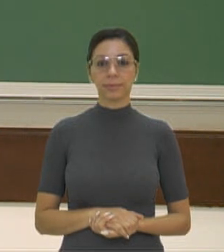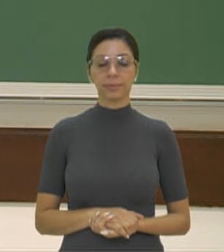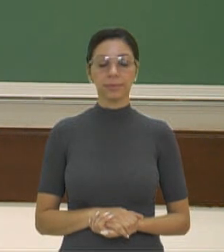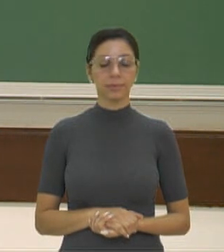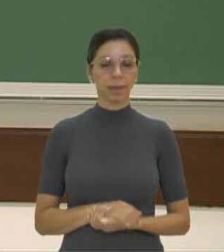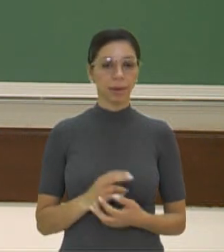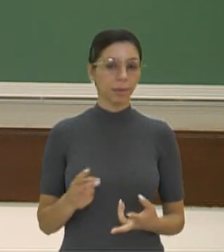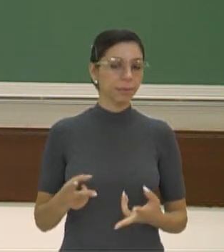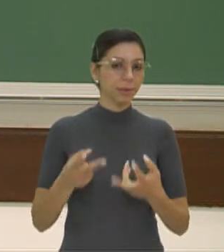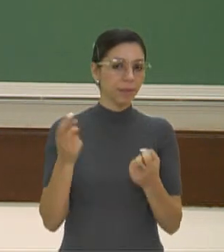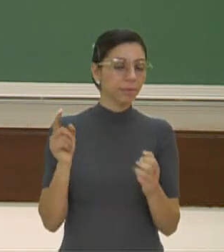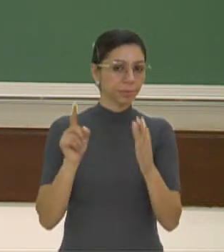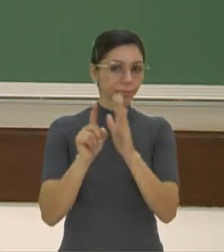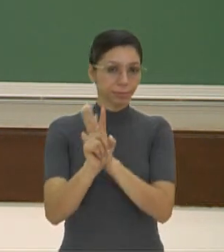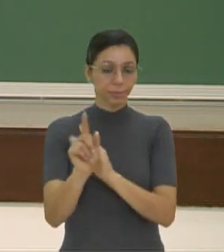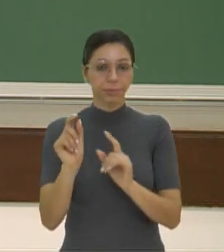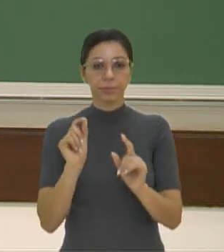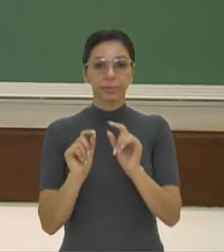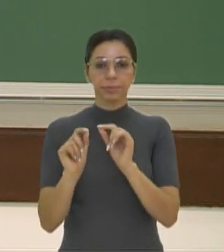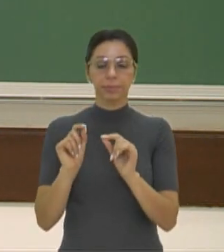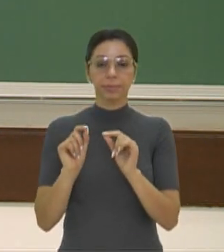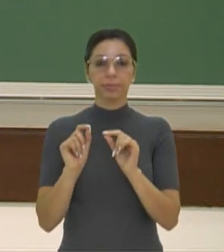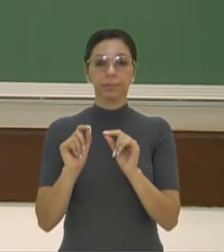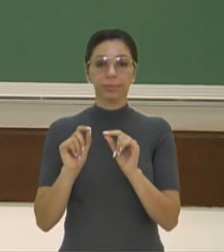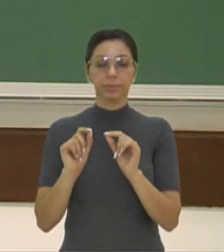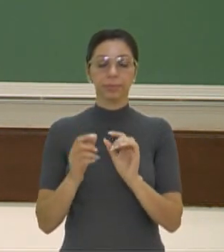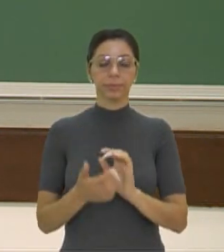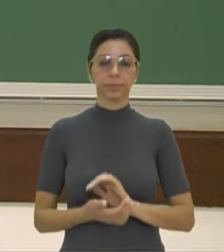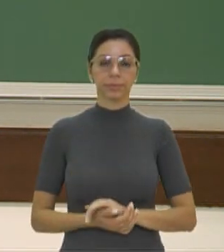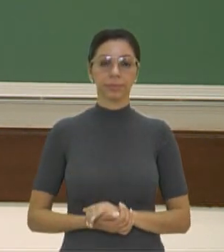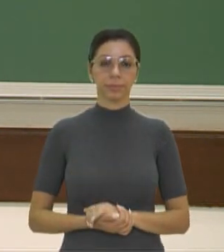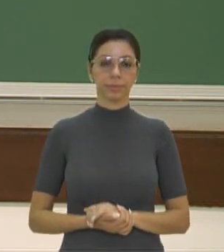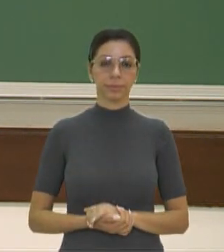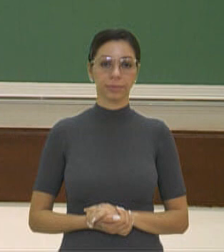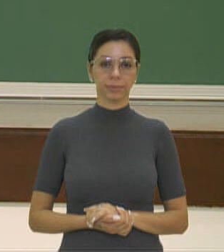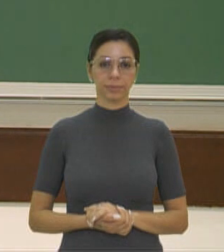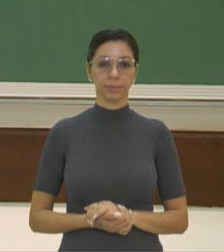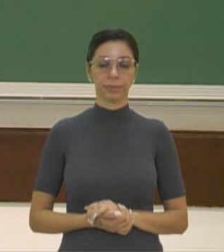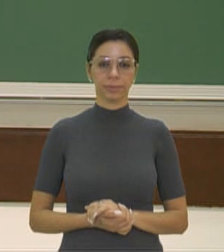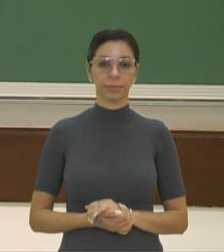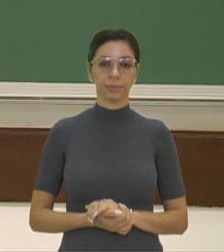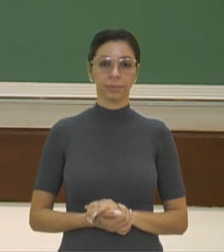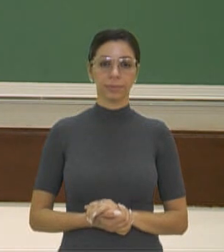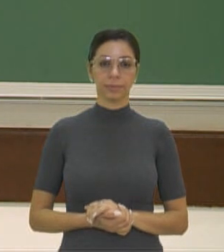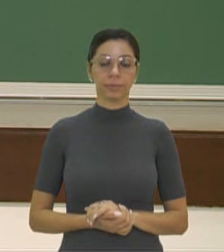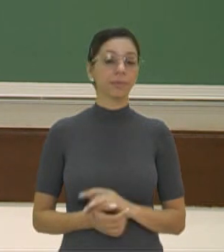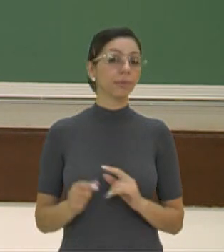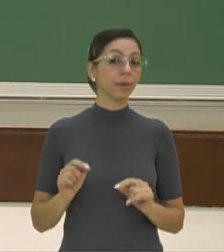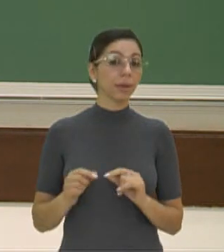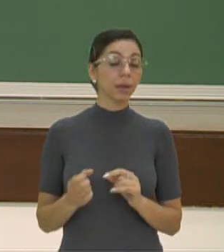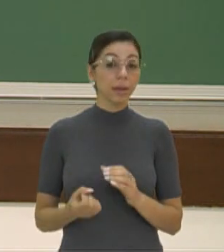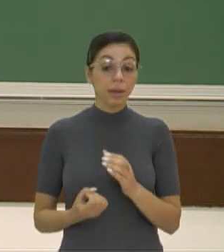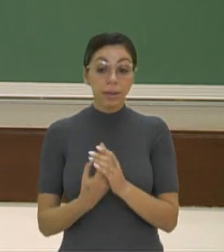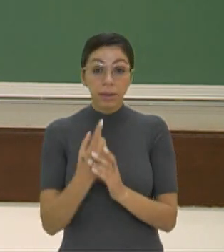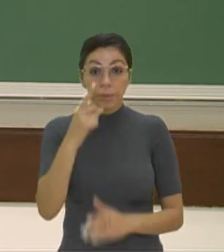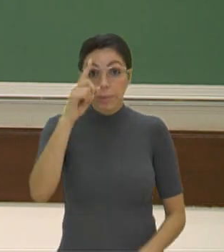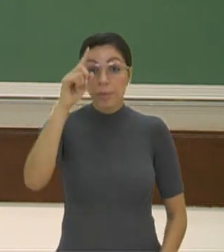Observem as nossas questões, pessoal, e de acordo com o nosso fragmento. Who invented the first synthetic dye? Quem inventou